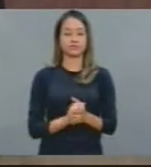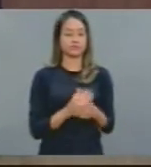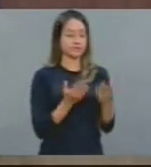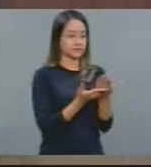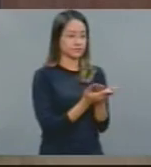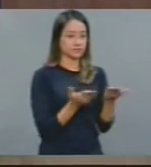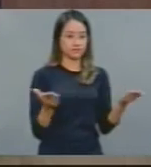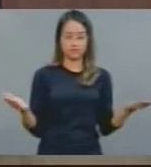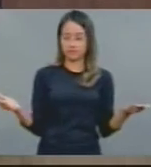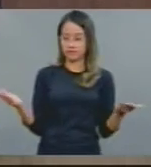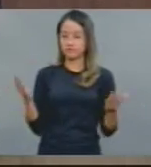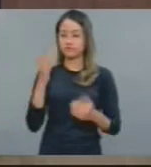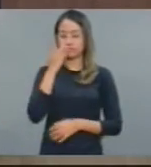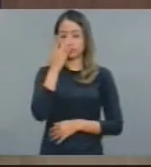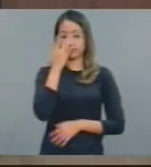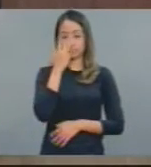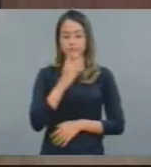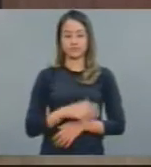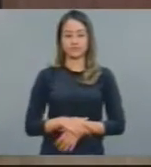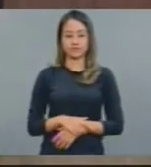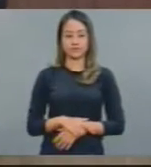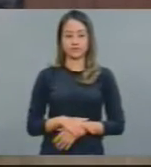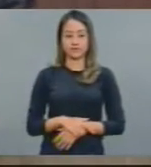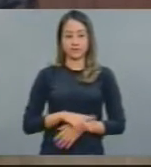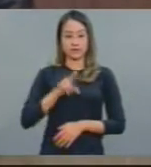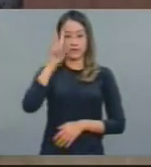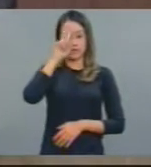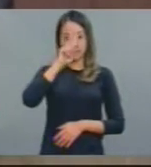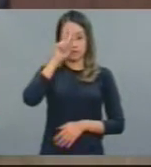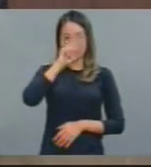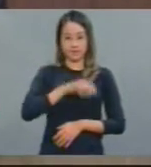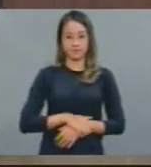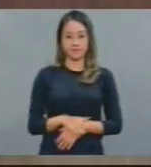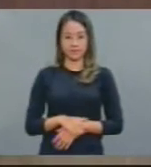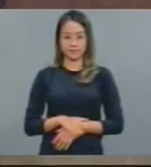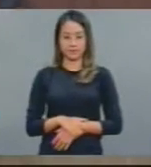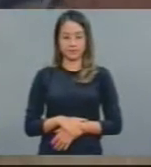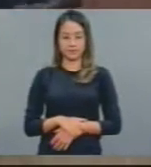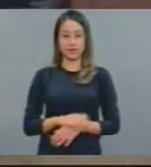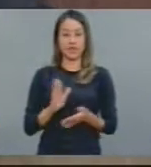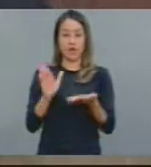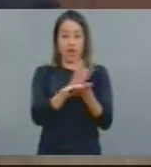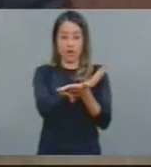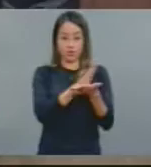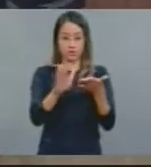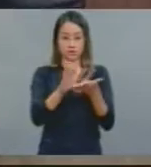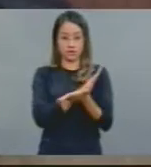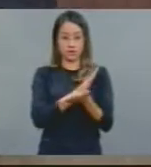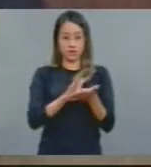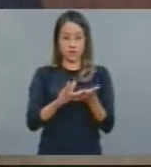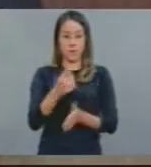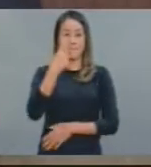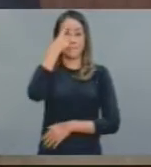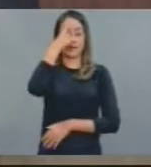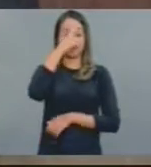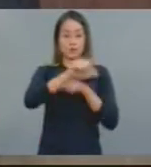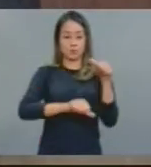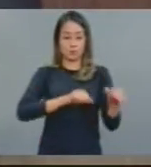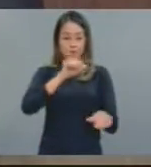e às servidoras, e lembrem, alguns estão enganados achando que essas